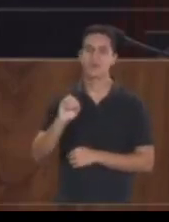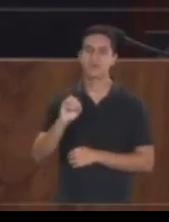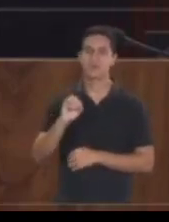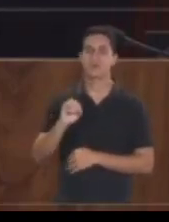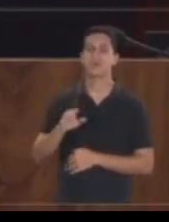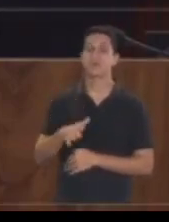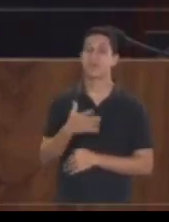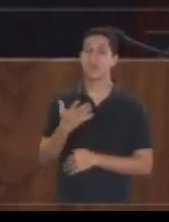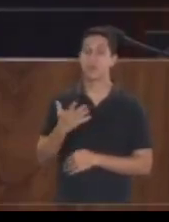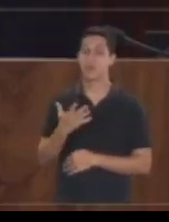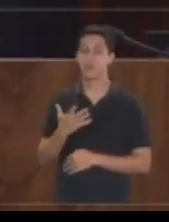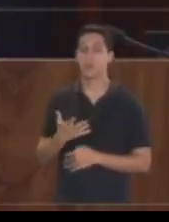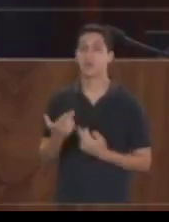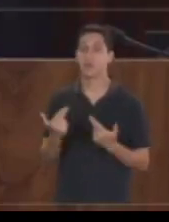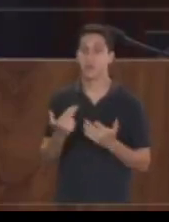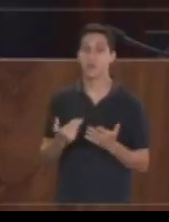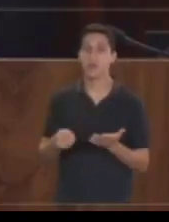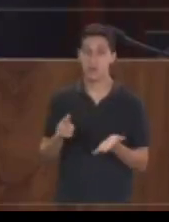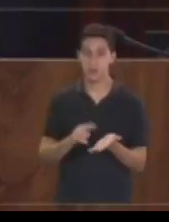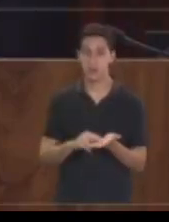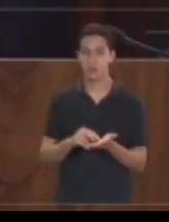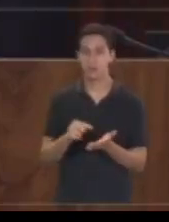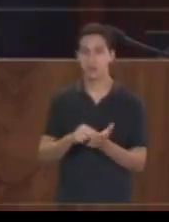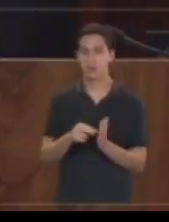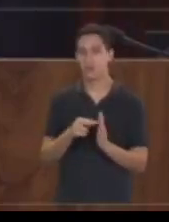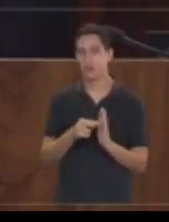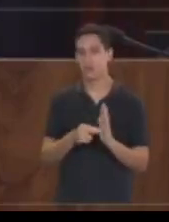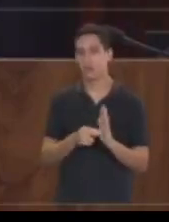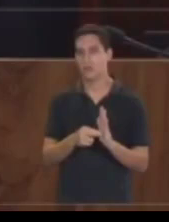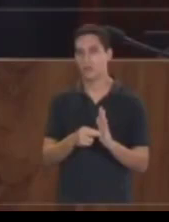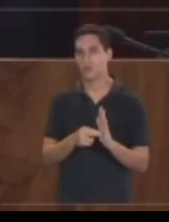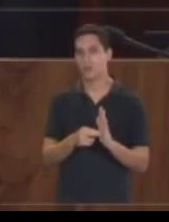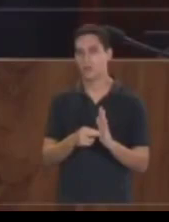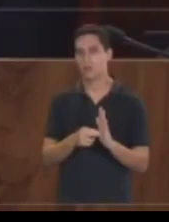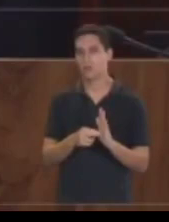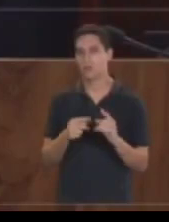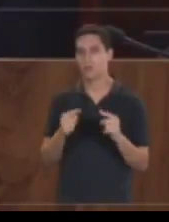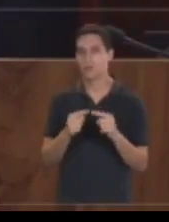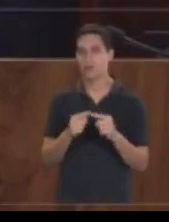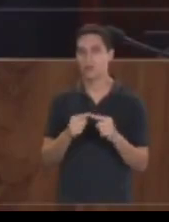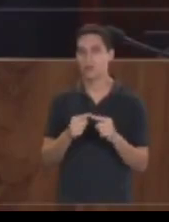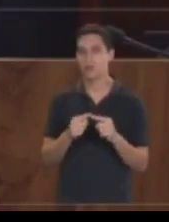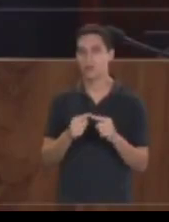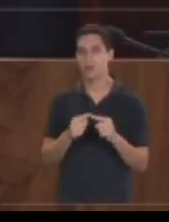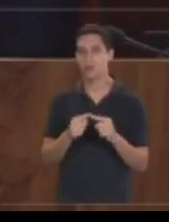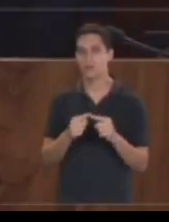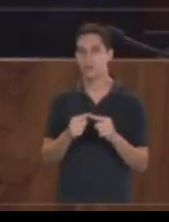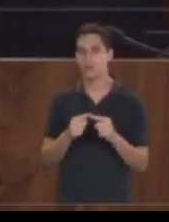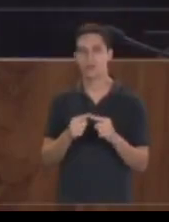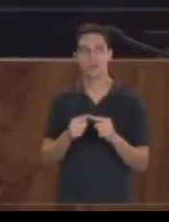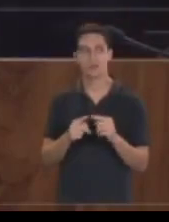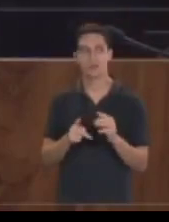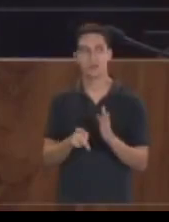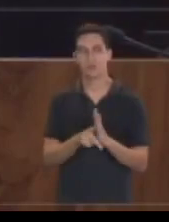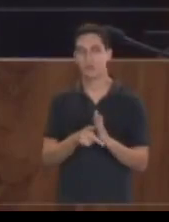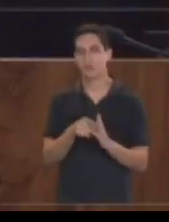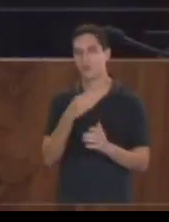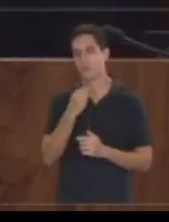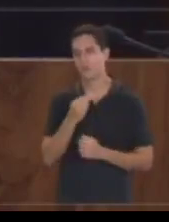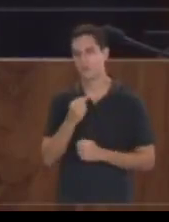Então, como apregoado, trata-se de julgamento de fraude à cota de gênero. Opa!